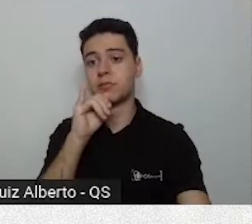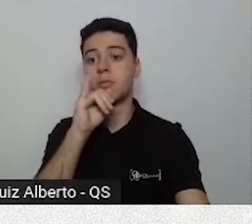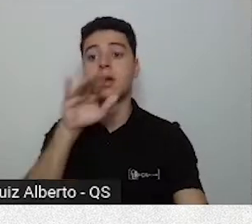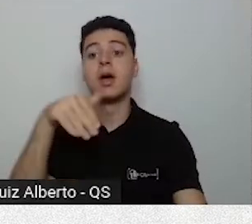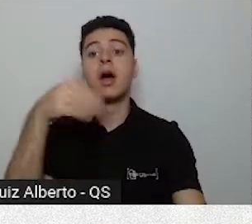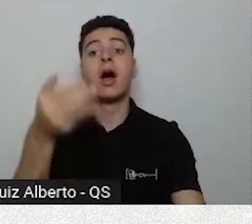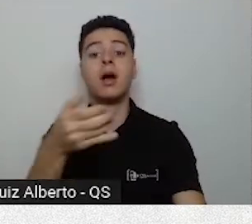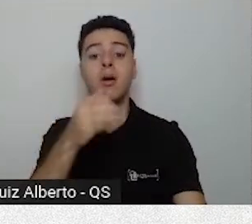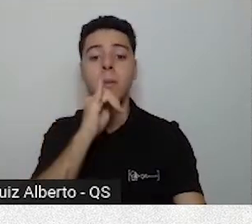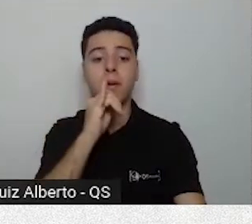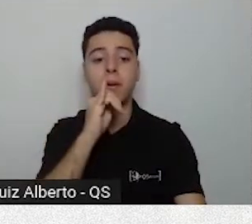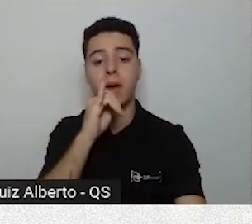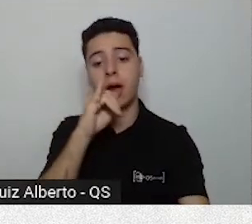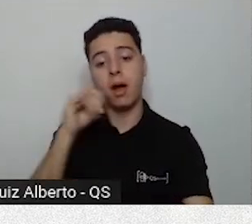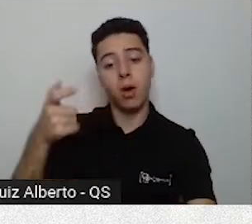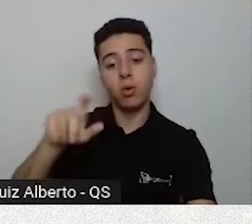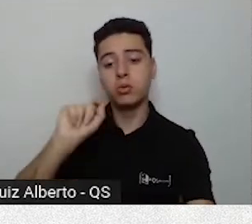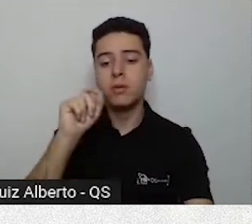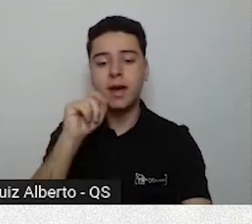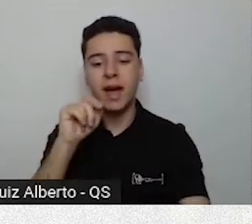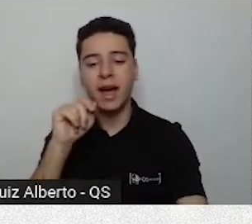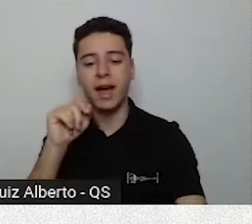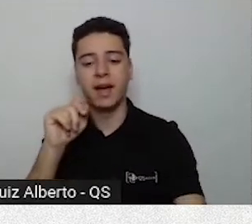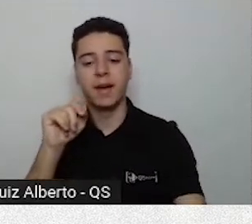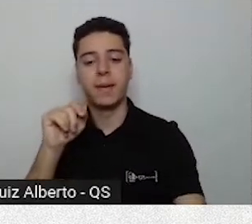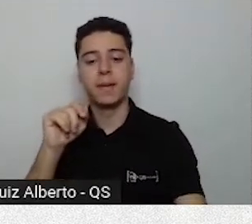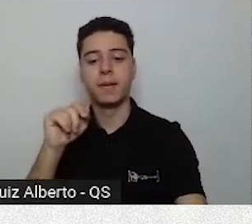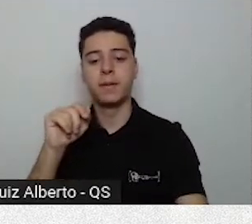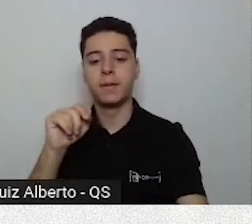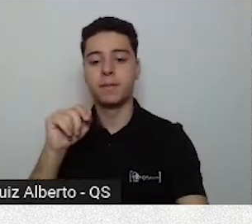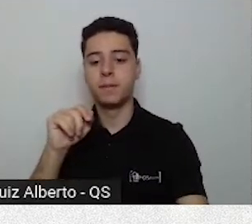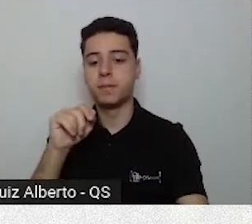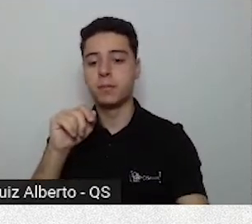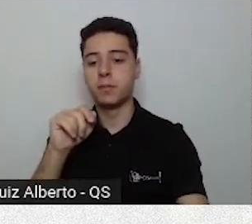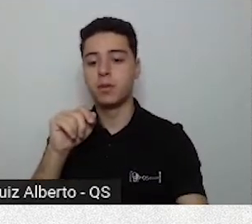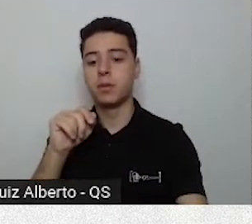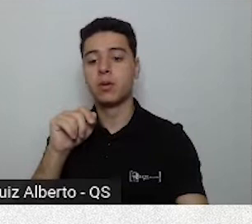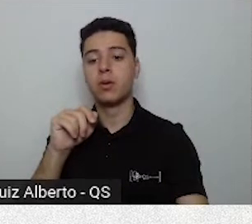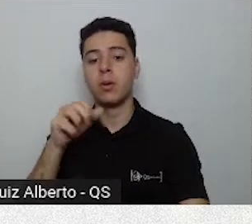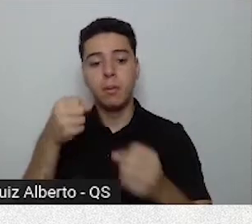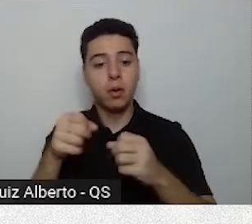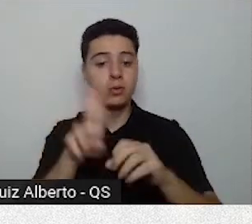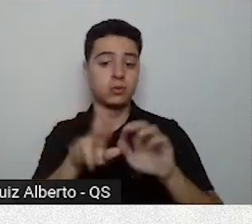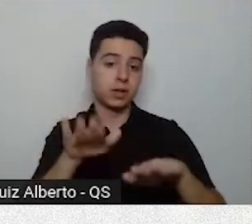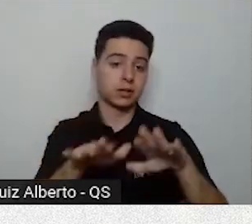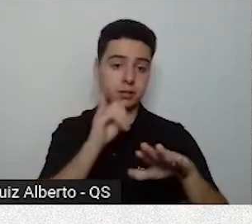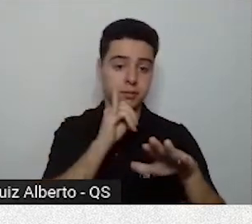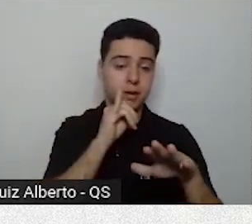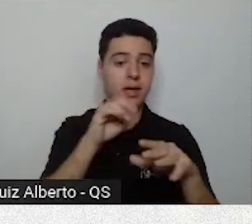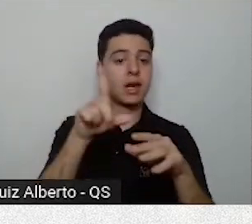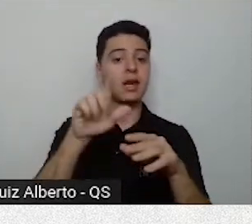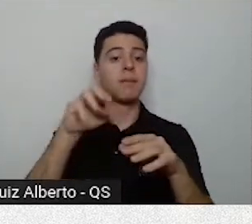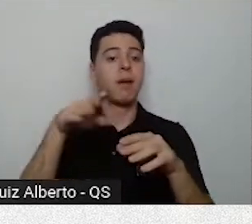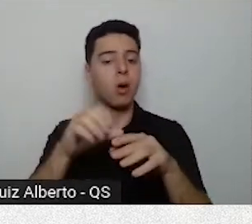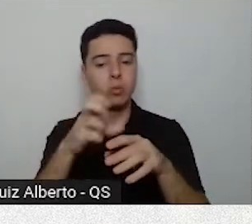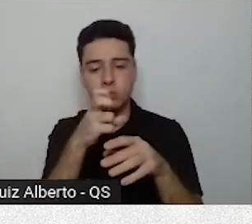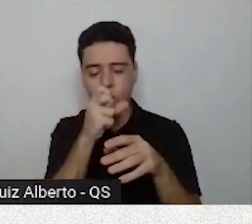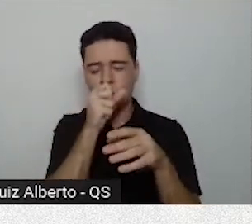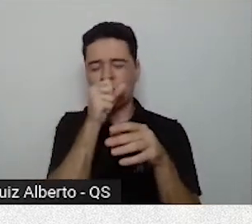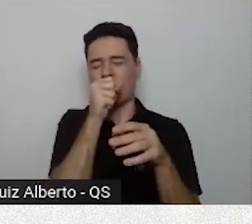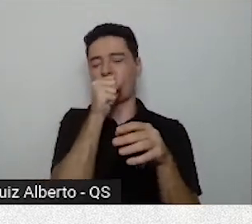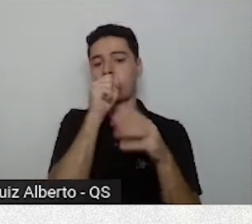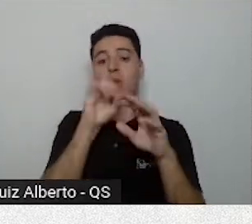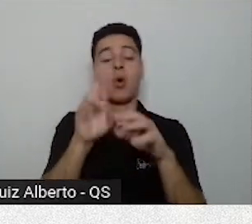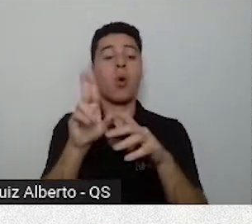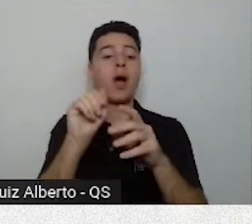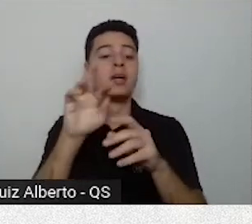repolho com acrescido de umas gotinhas de vinagre. Você também pode usar limão ou ácido cítrico, né, para ver também